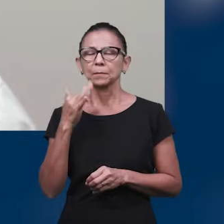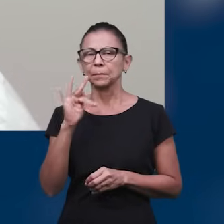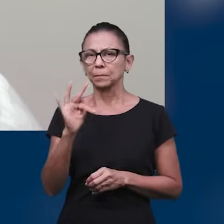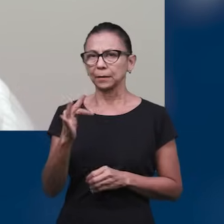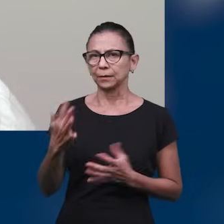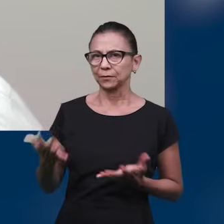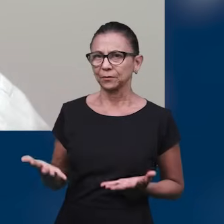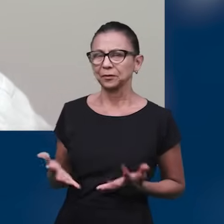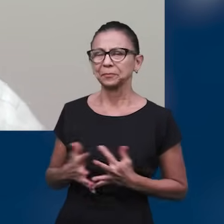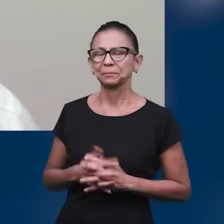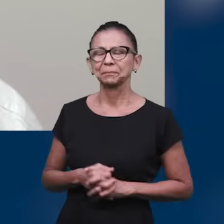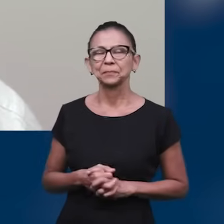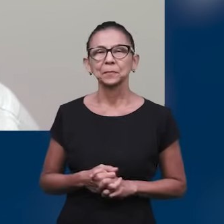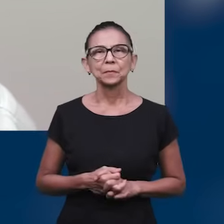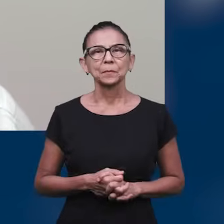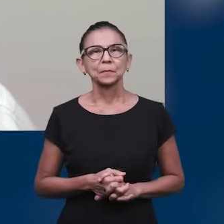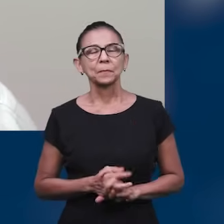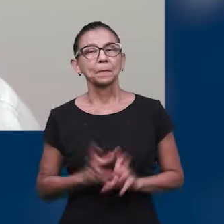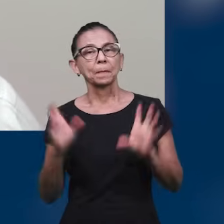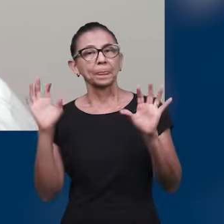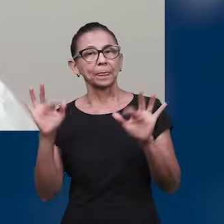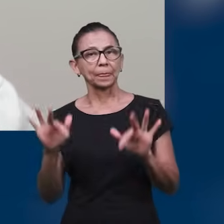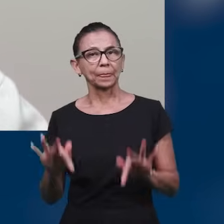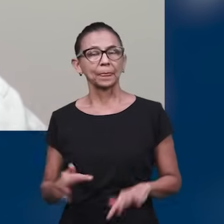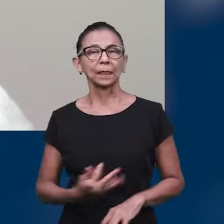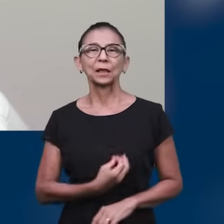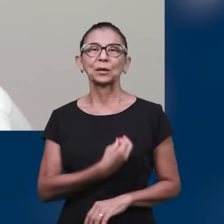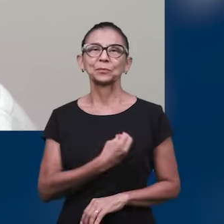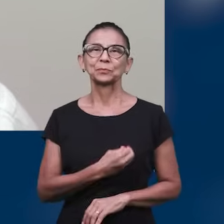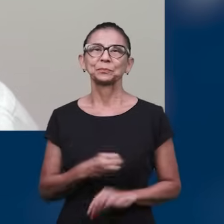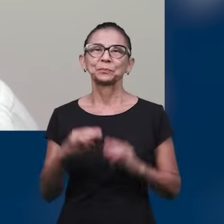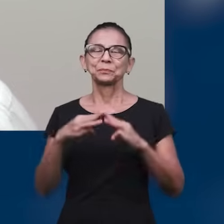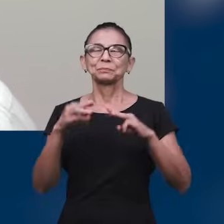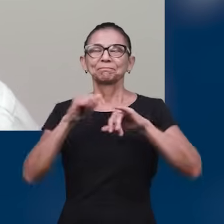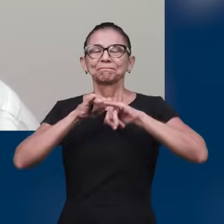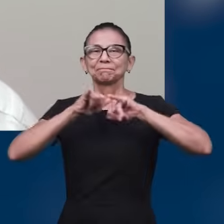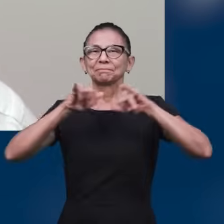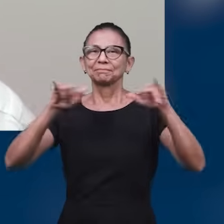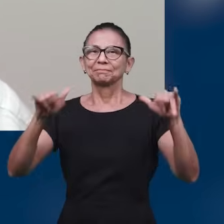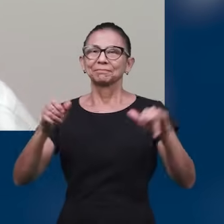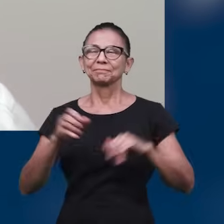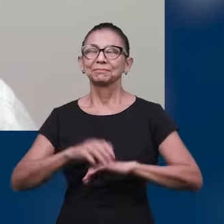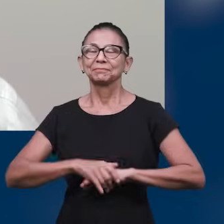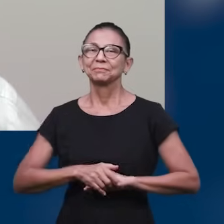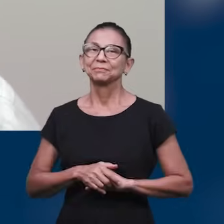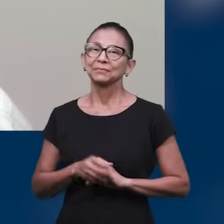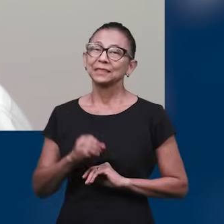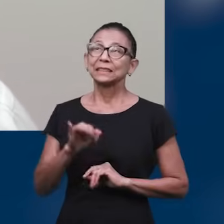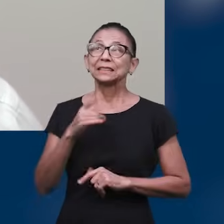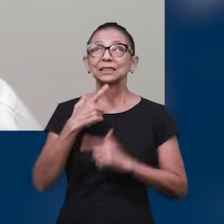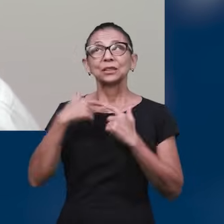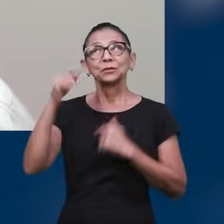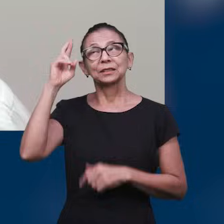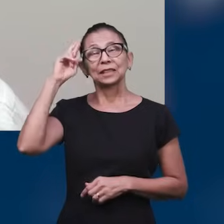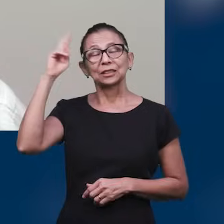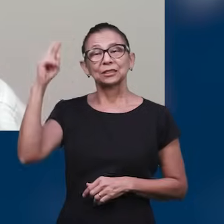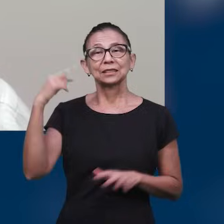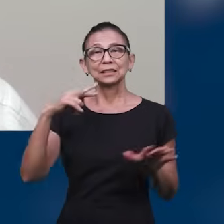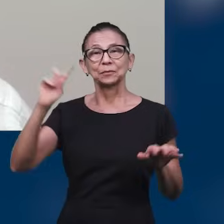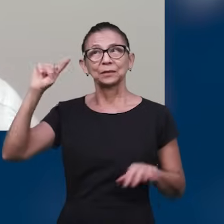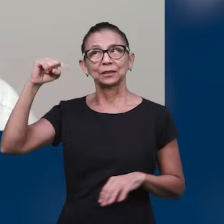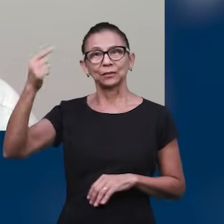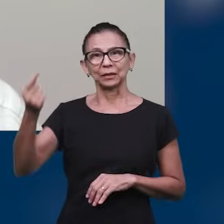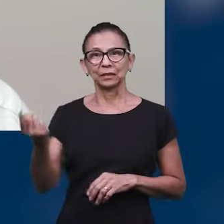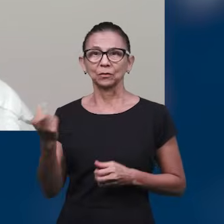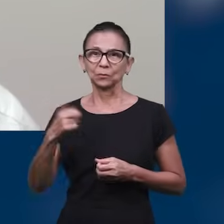Senhor. Bem, Jorge, nós encerramos aqui a nossa participação no Manaim News. Se o Senhor nos permitir, estaremos aqui